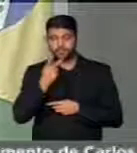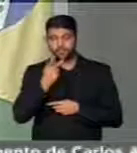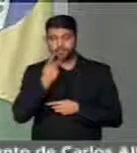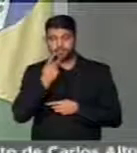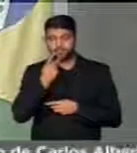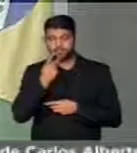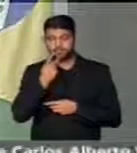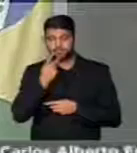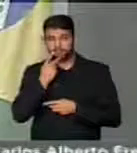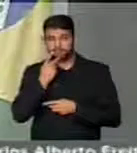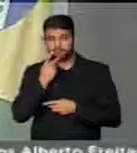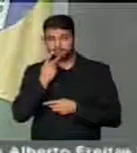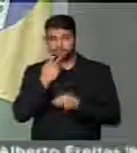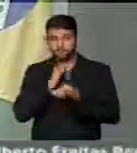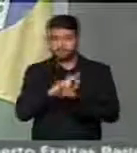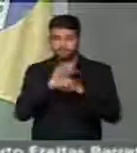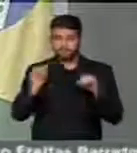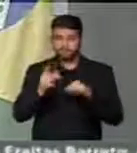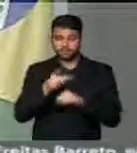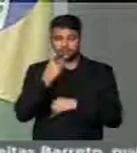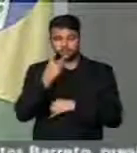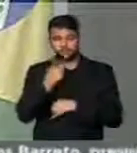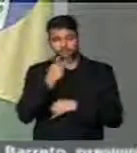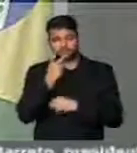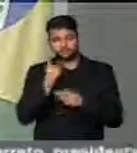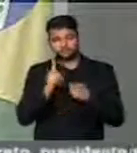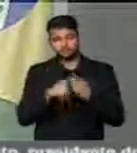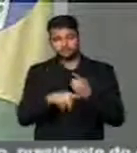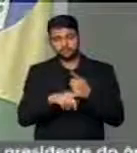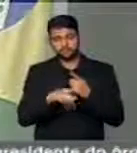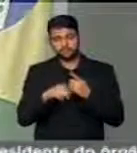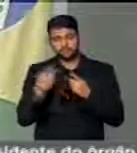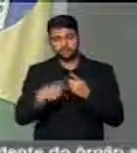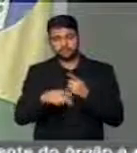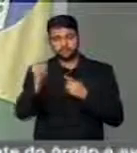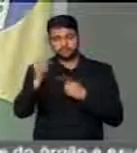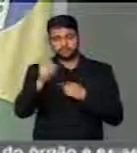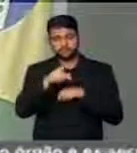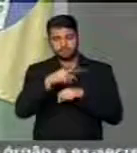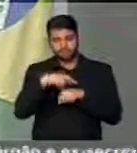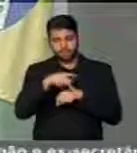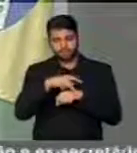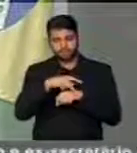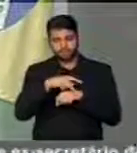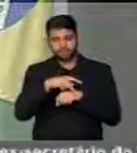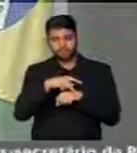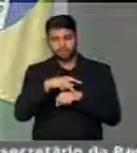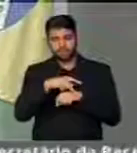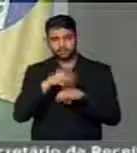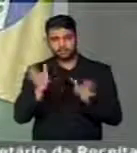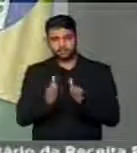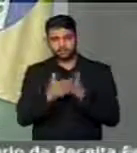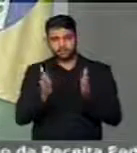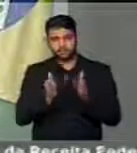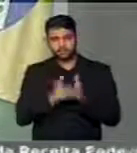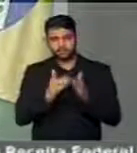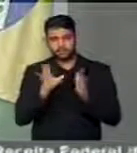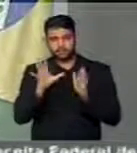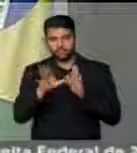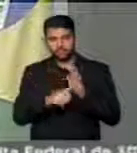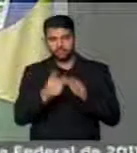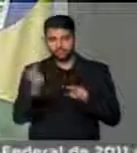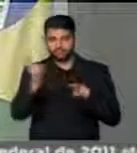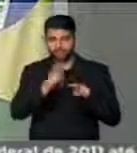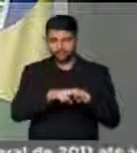dizia em seus discursos que nesse país, pobre, quando rouba,